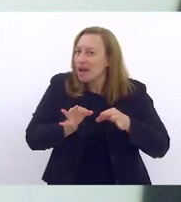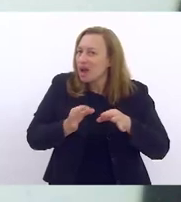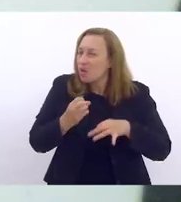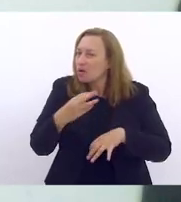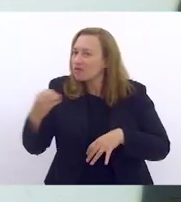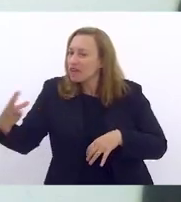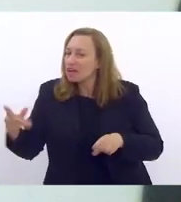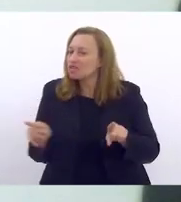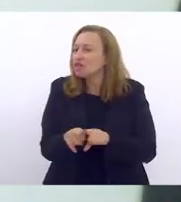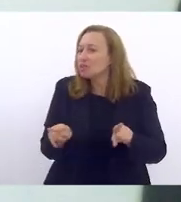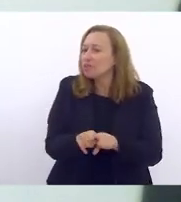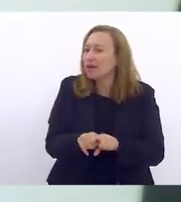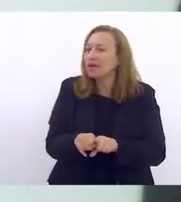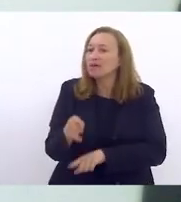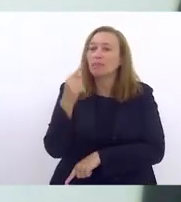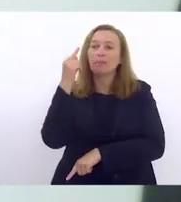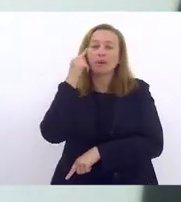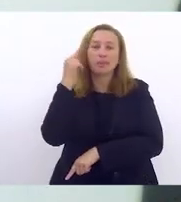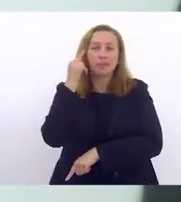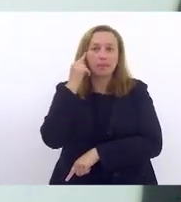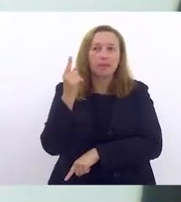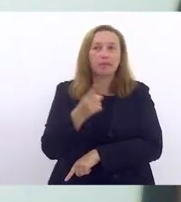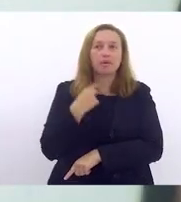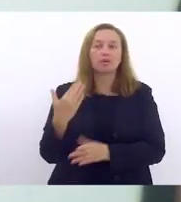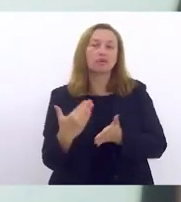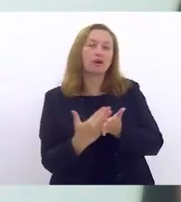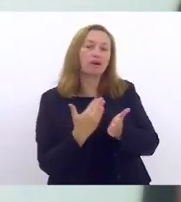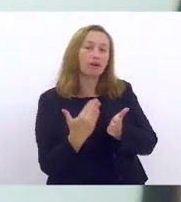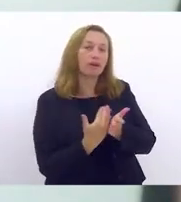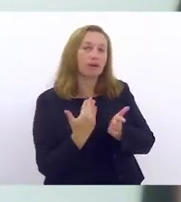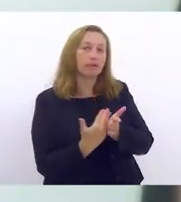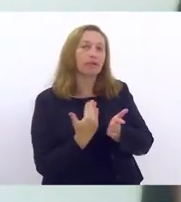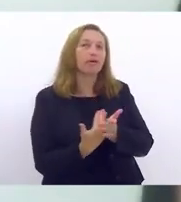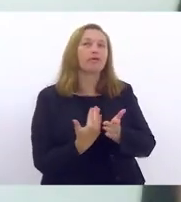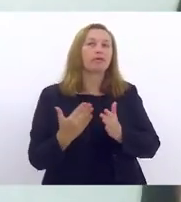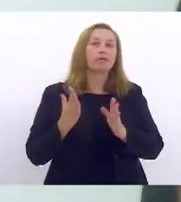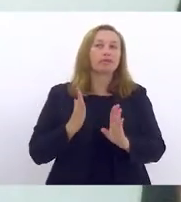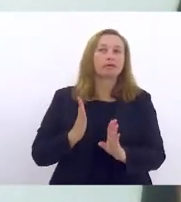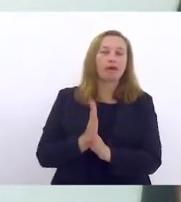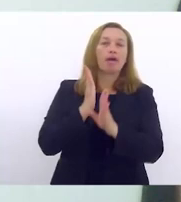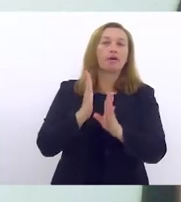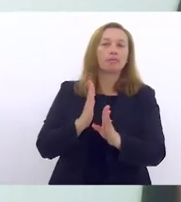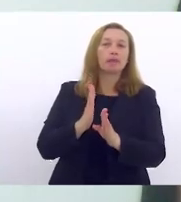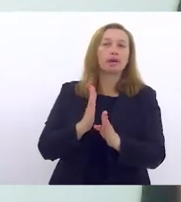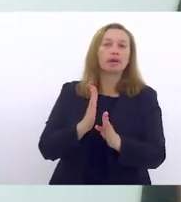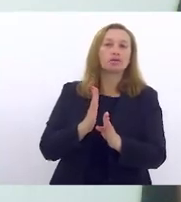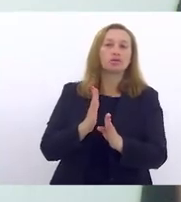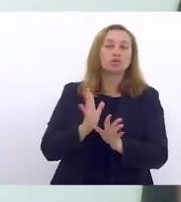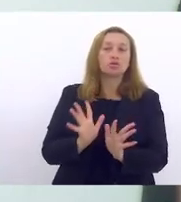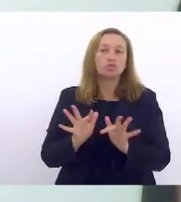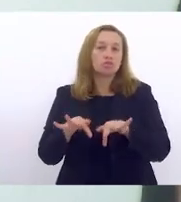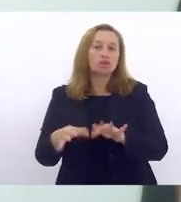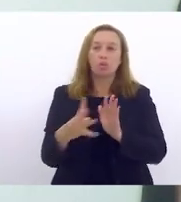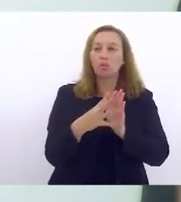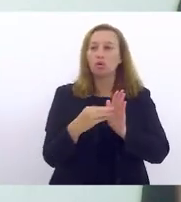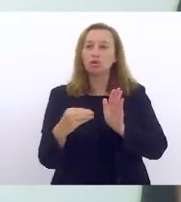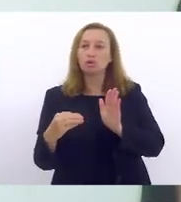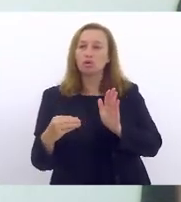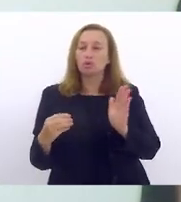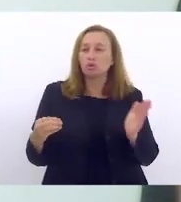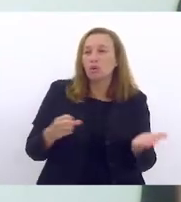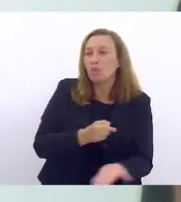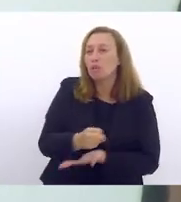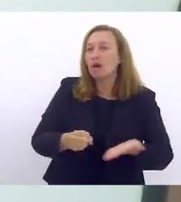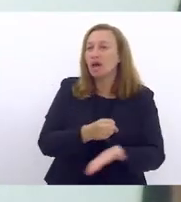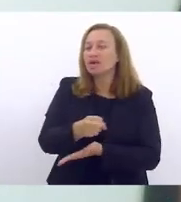nessa, trazer essa perspectiva aí para a nossa cartilha, de repente trazer botar lá no final um modelinho, né, básico de um